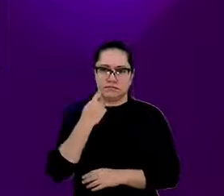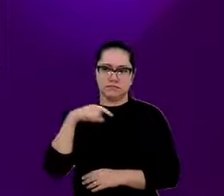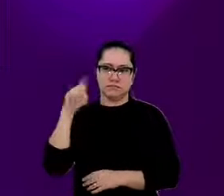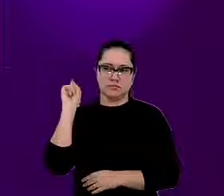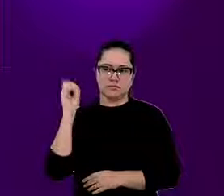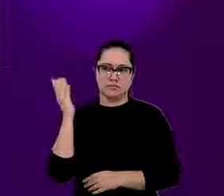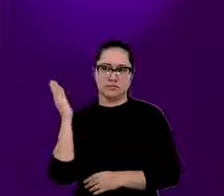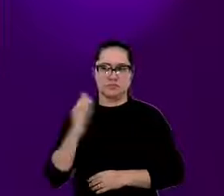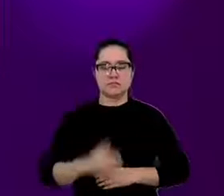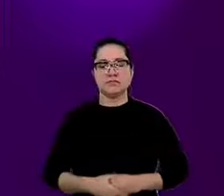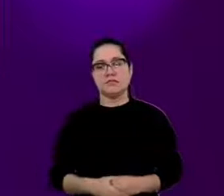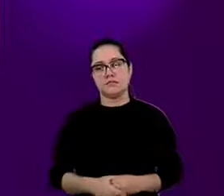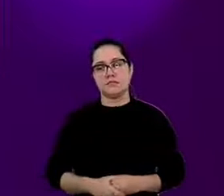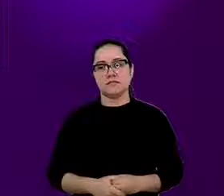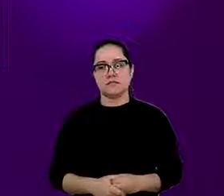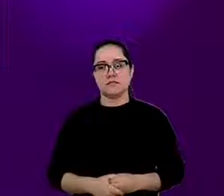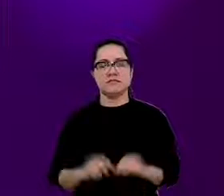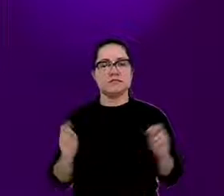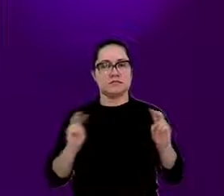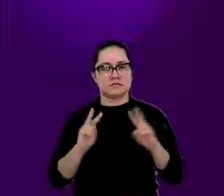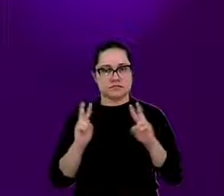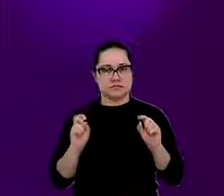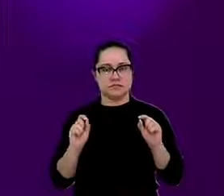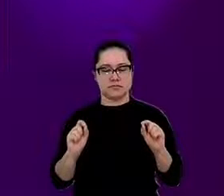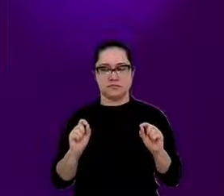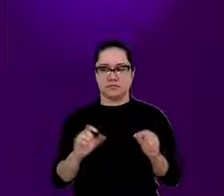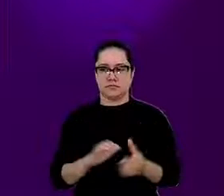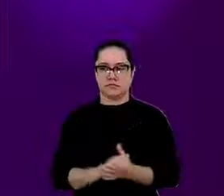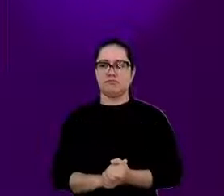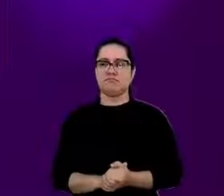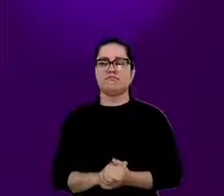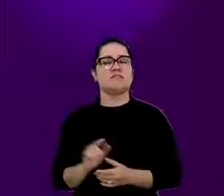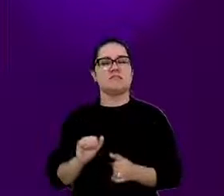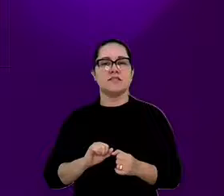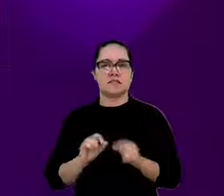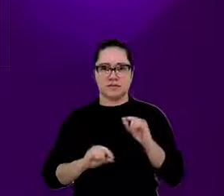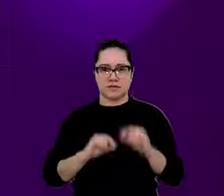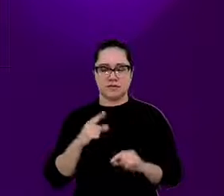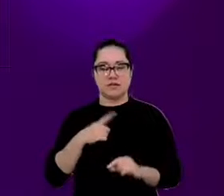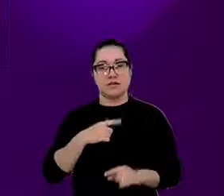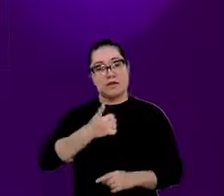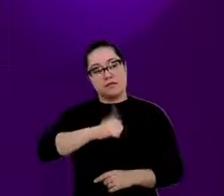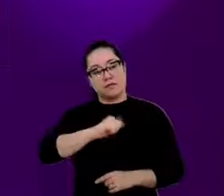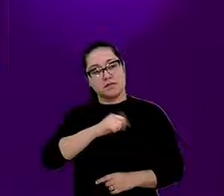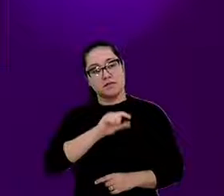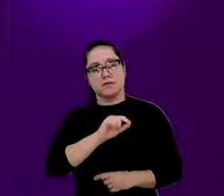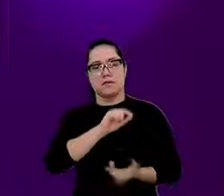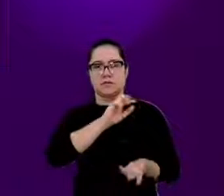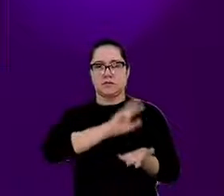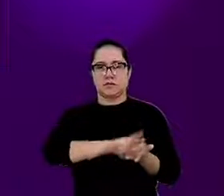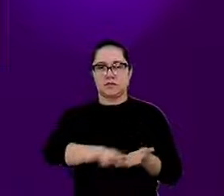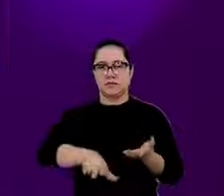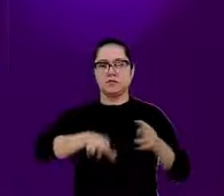sobre o CONFIRM registro. O que ele fez? É que ele avaliou diferentes